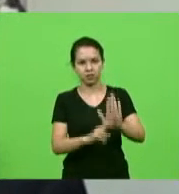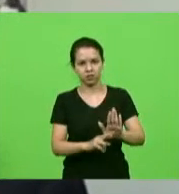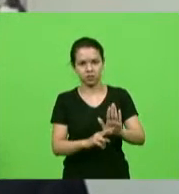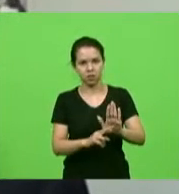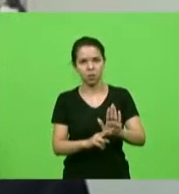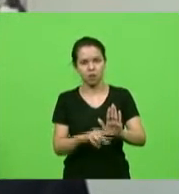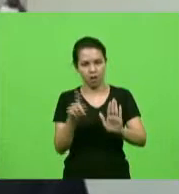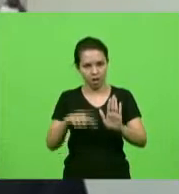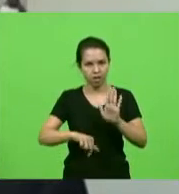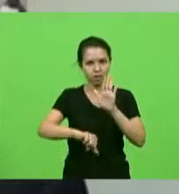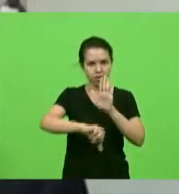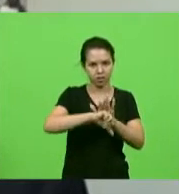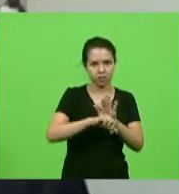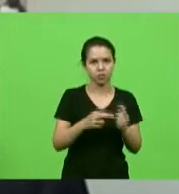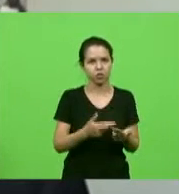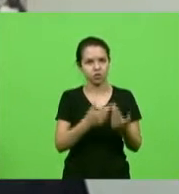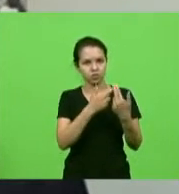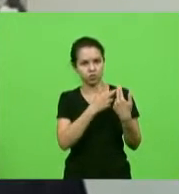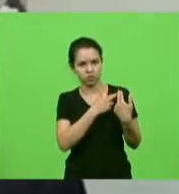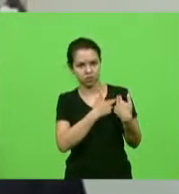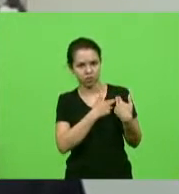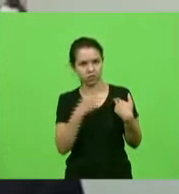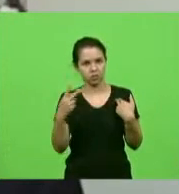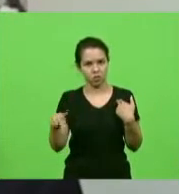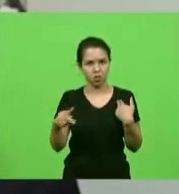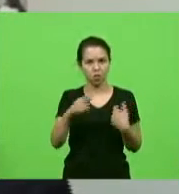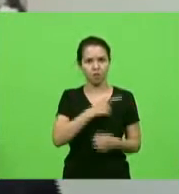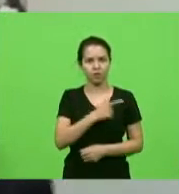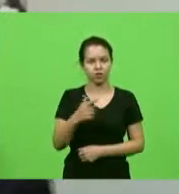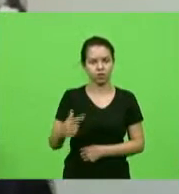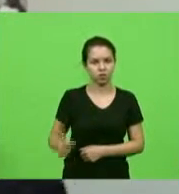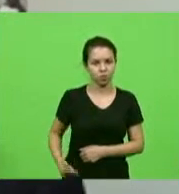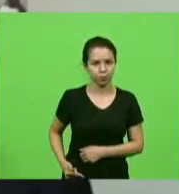a representação supostamente constitui crime de responsabilidade praticado pelo governador seria